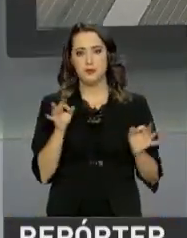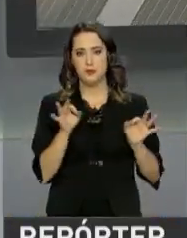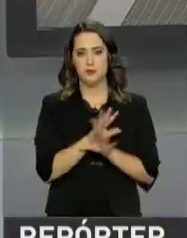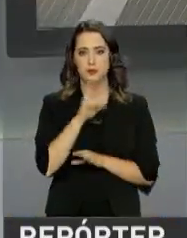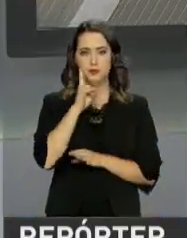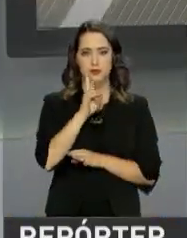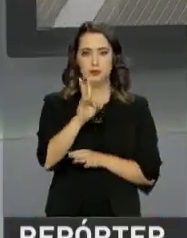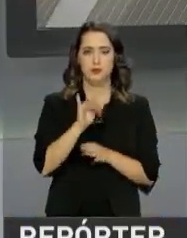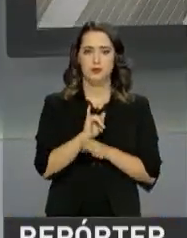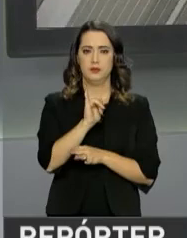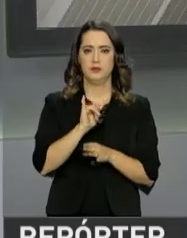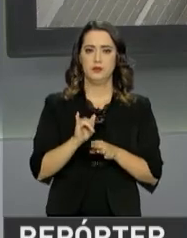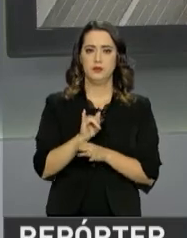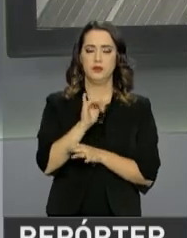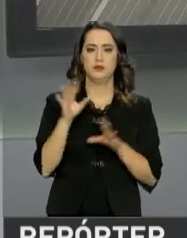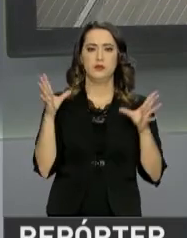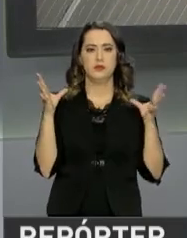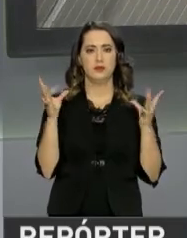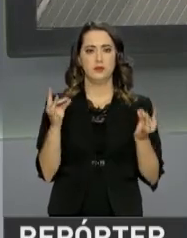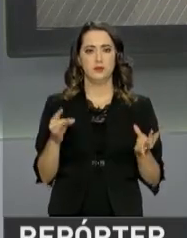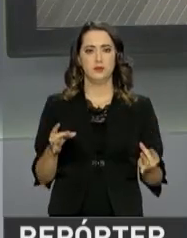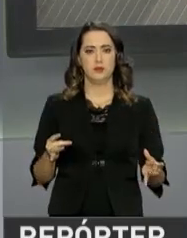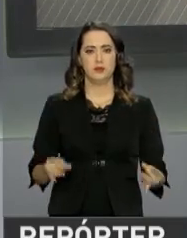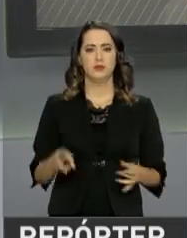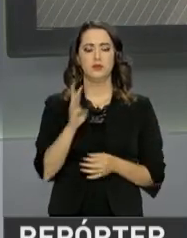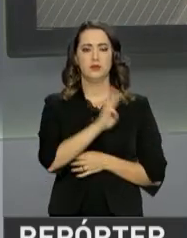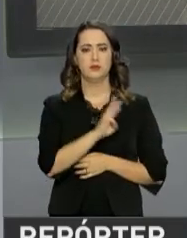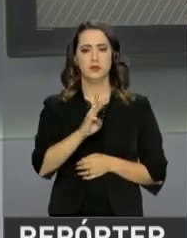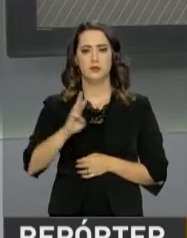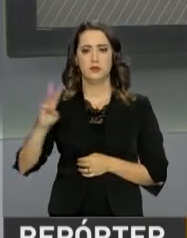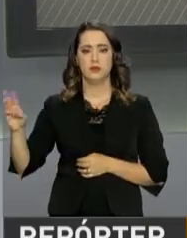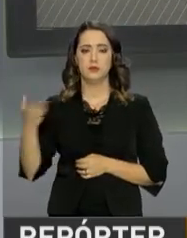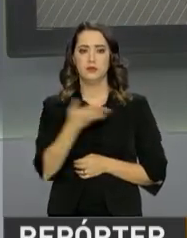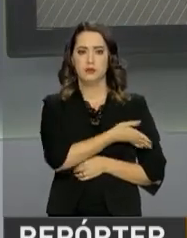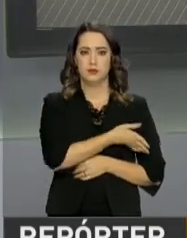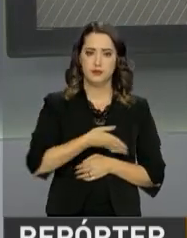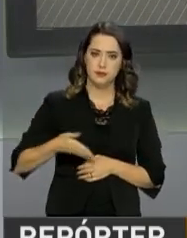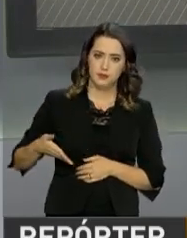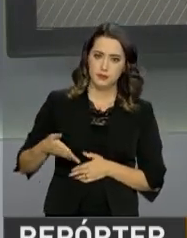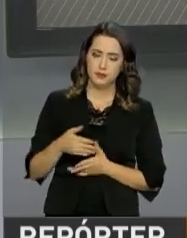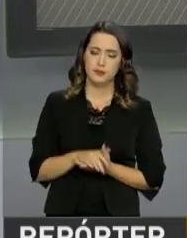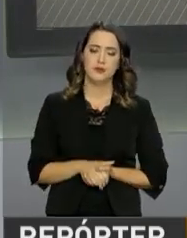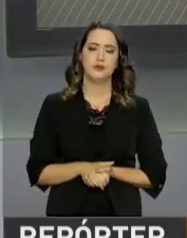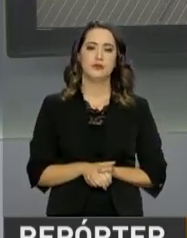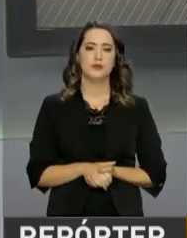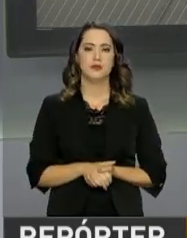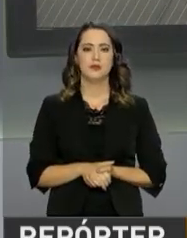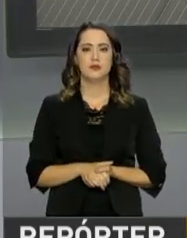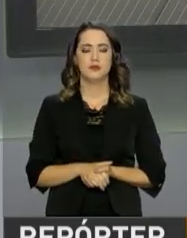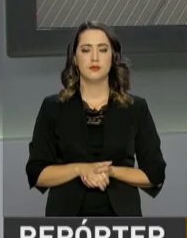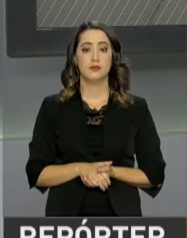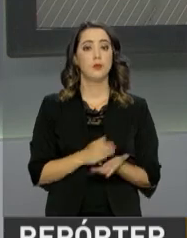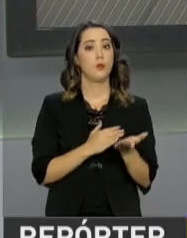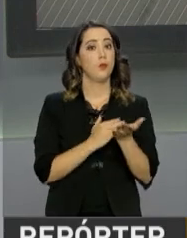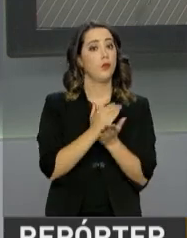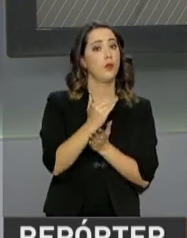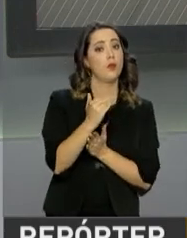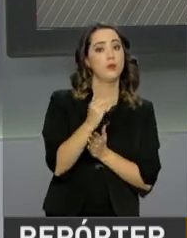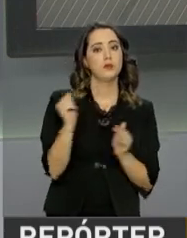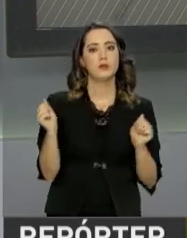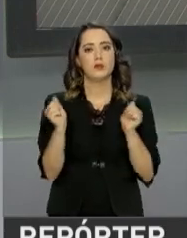por aqui você pode rever a reportar gente no youtube e toda a nossa programação também está na página da nbr na internet